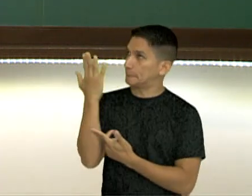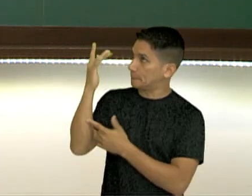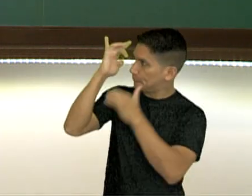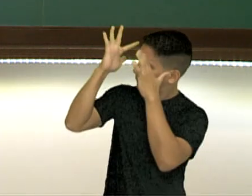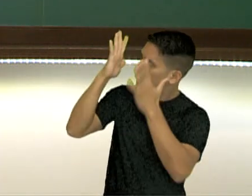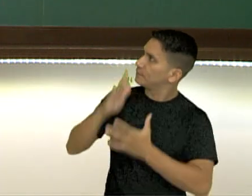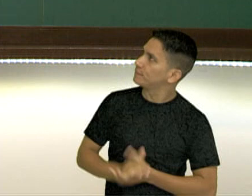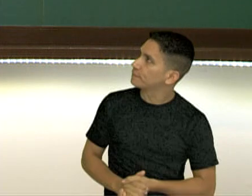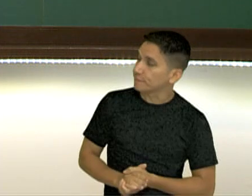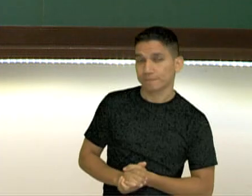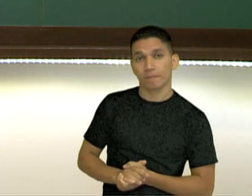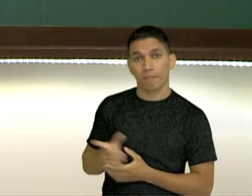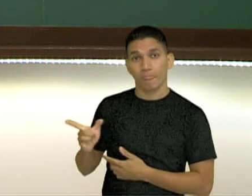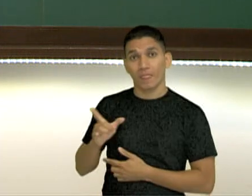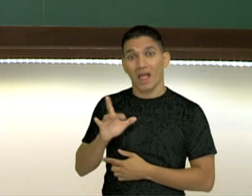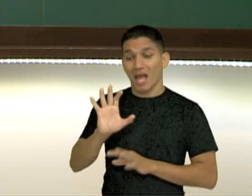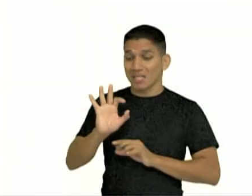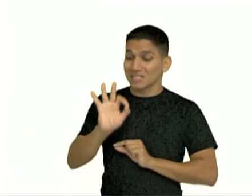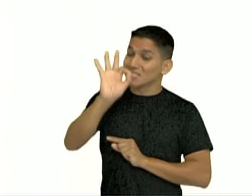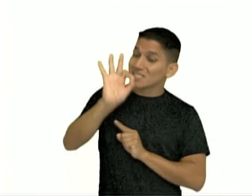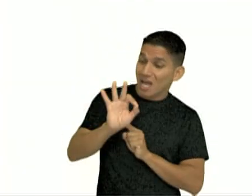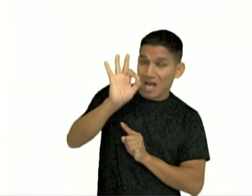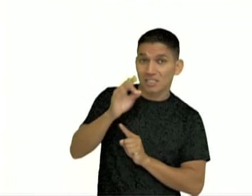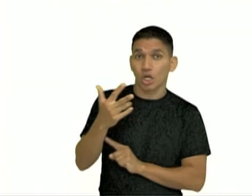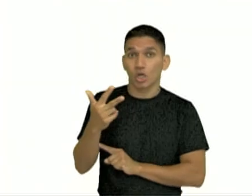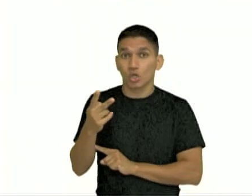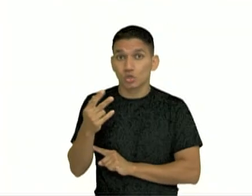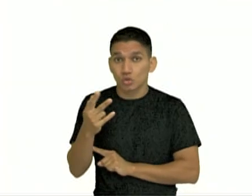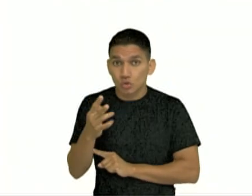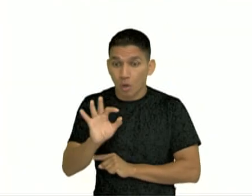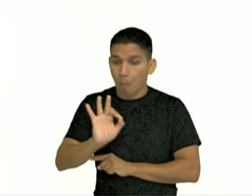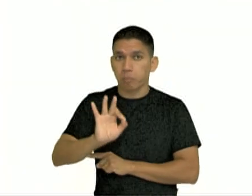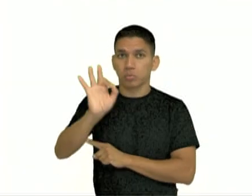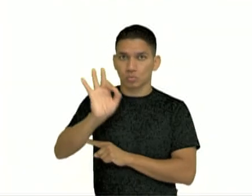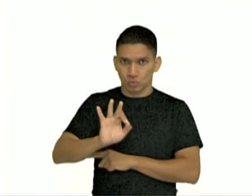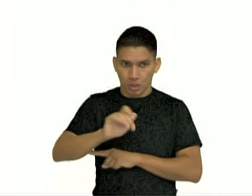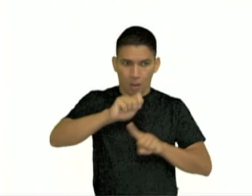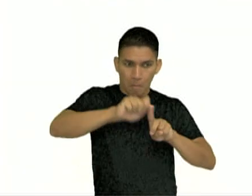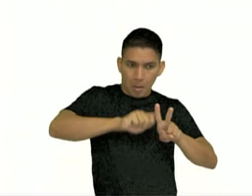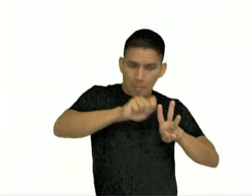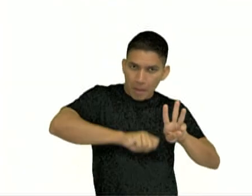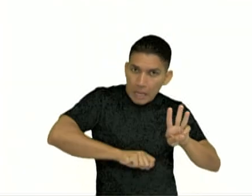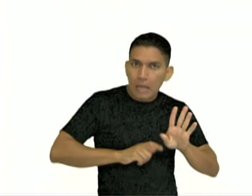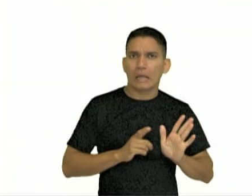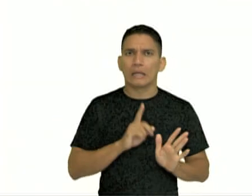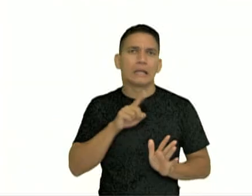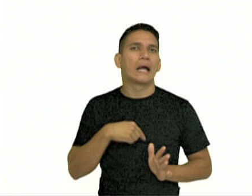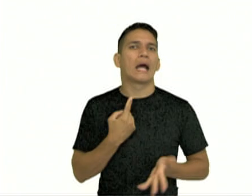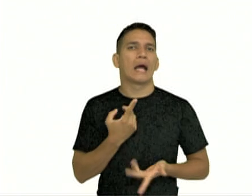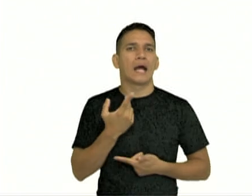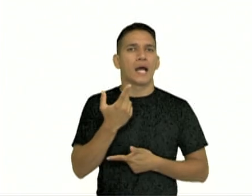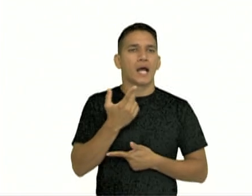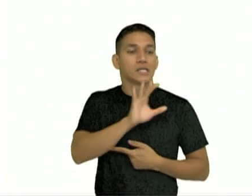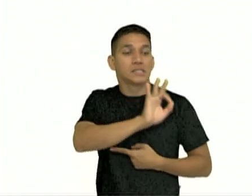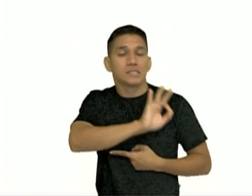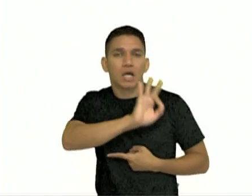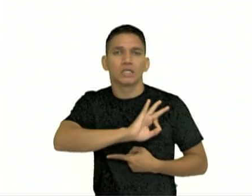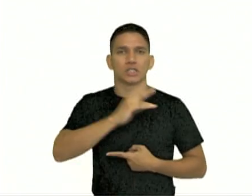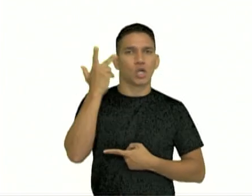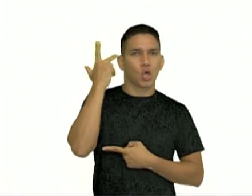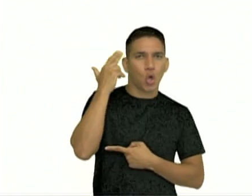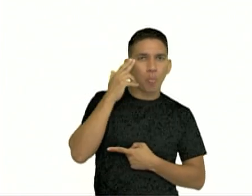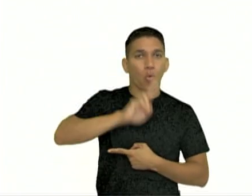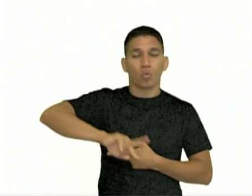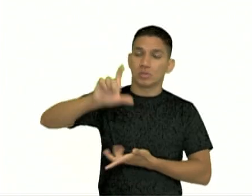pensar. A taxa de 12% ao mês é a taxa normal que está sendo usado no cartão